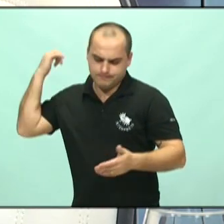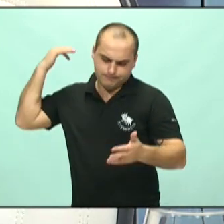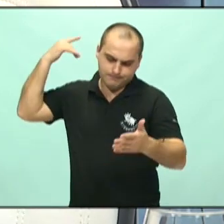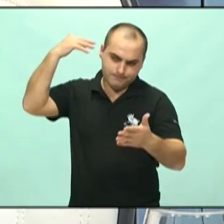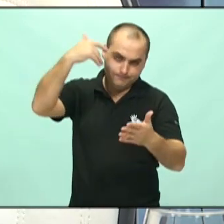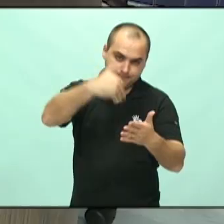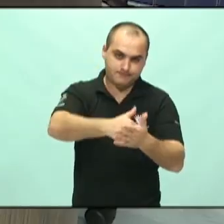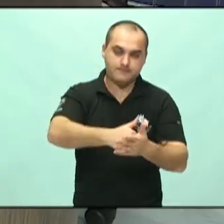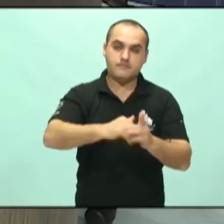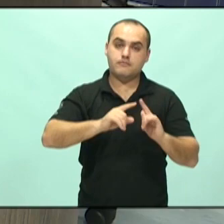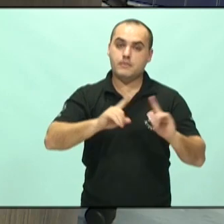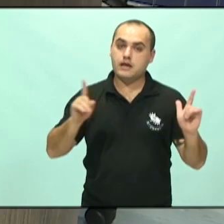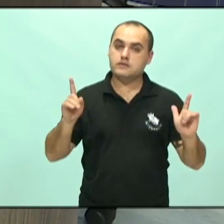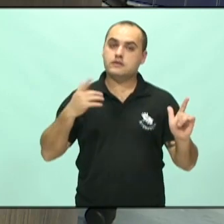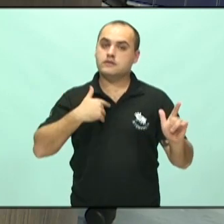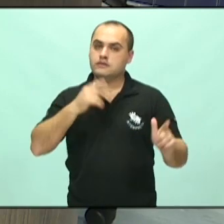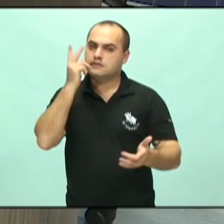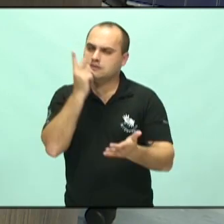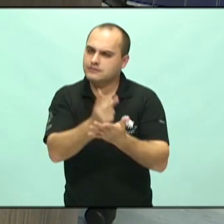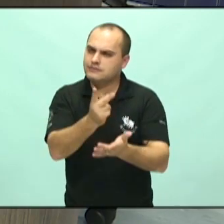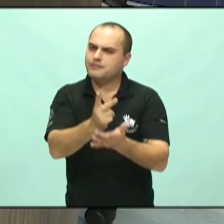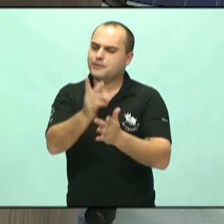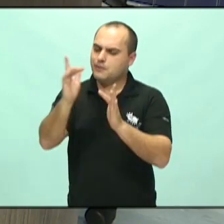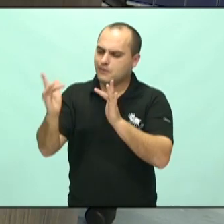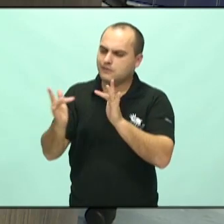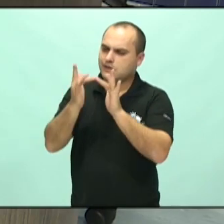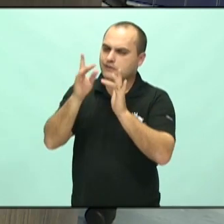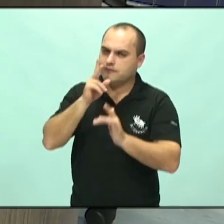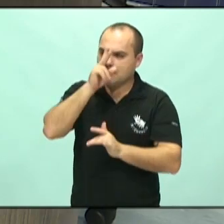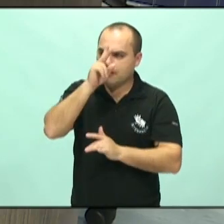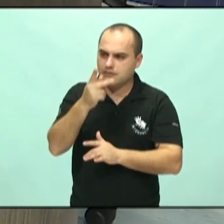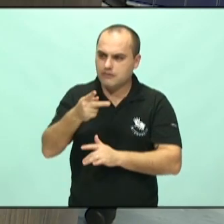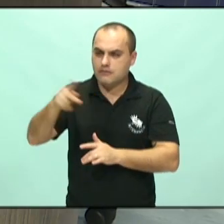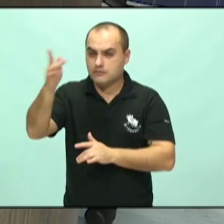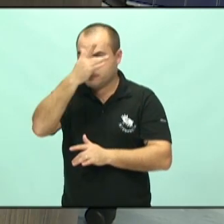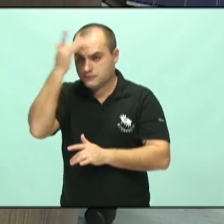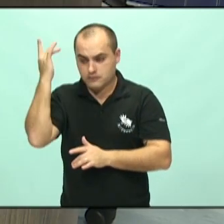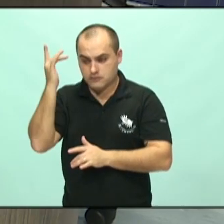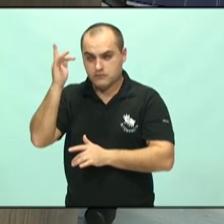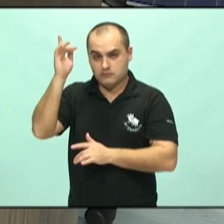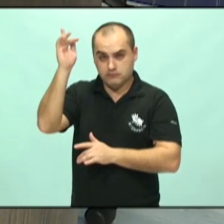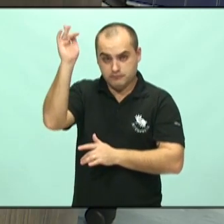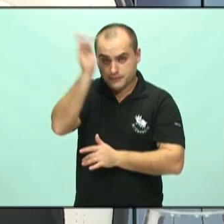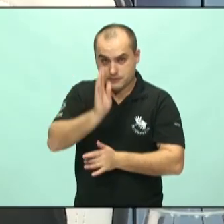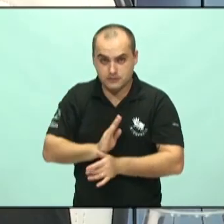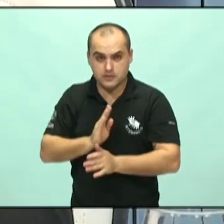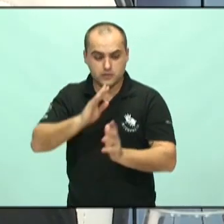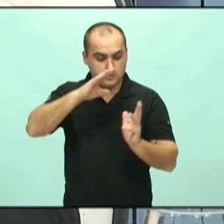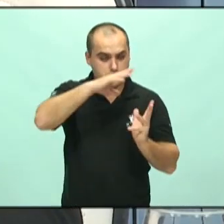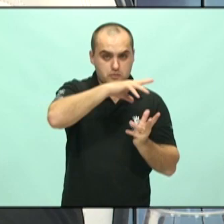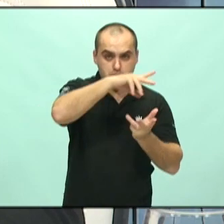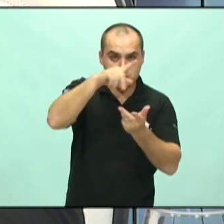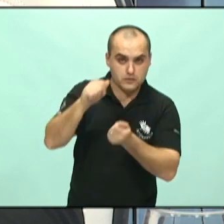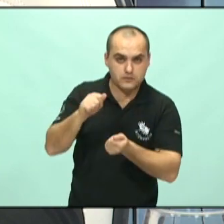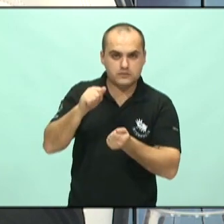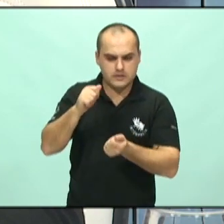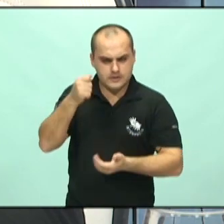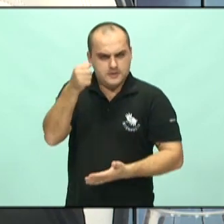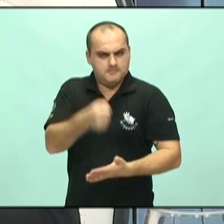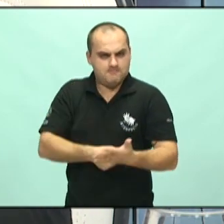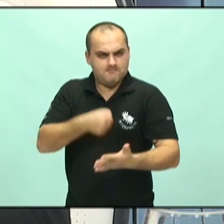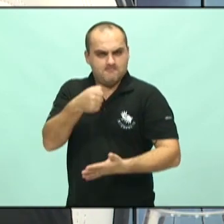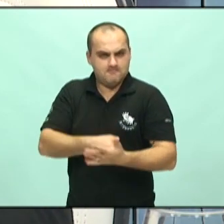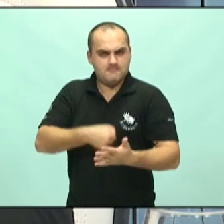essa gente, como o Porto Cênico e como outros grupos no país e no mundo que lutam por manter esses